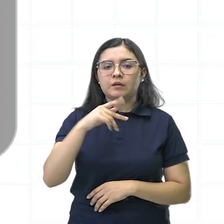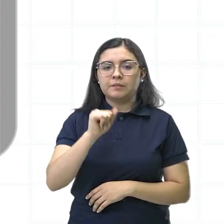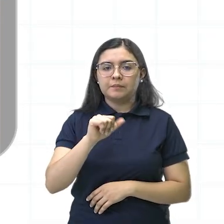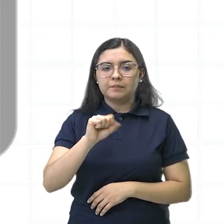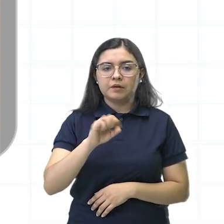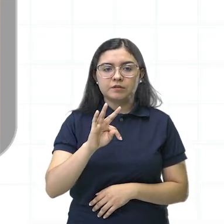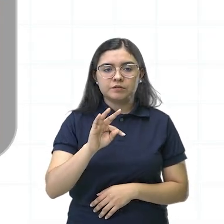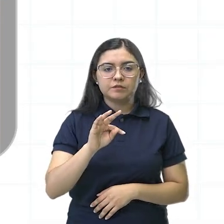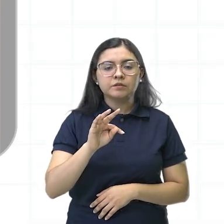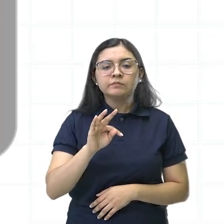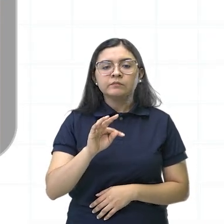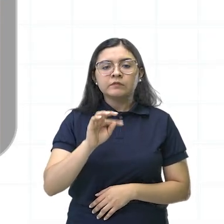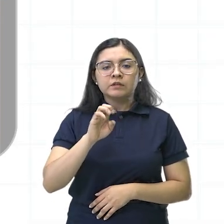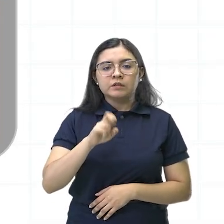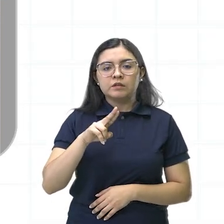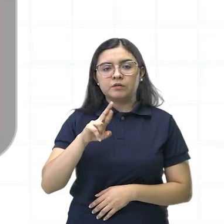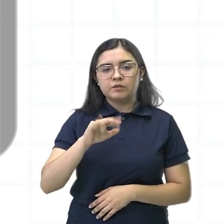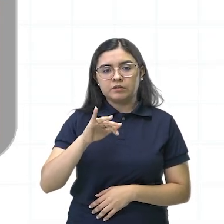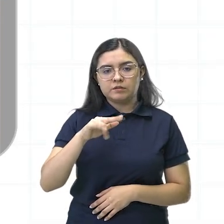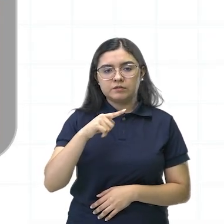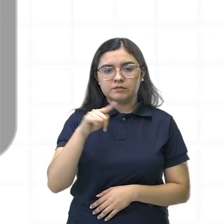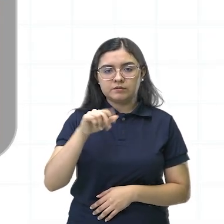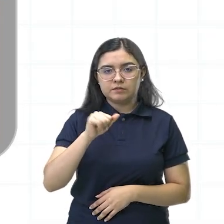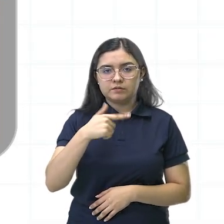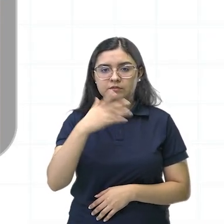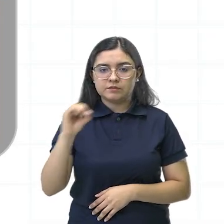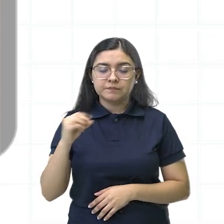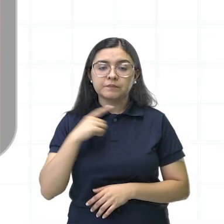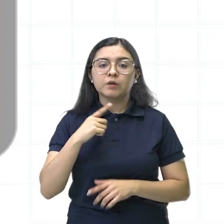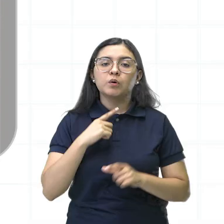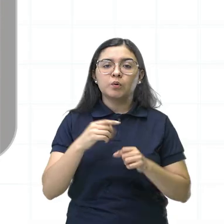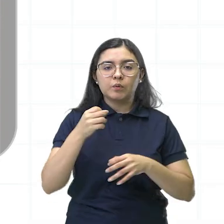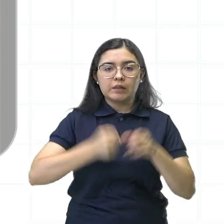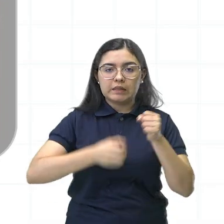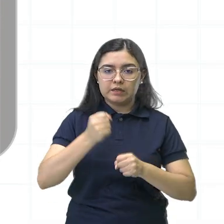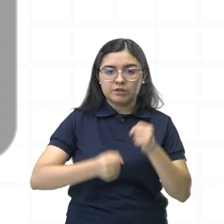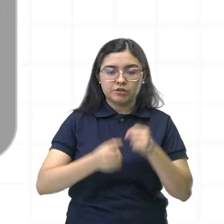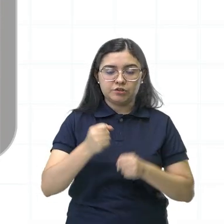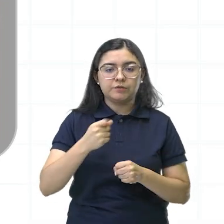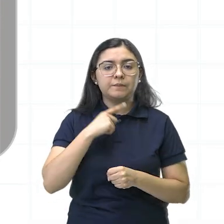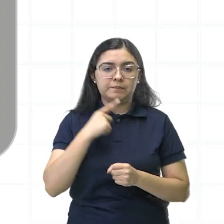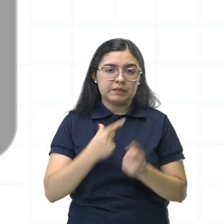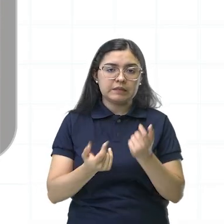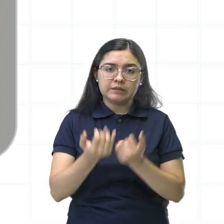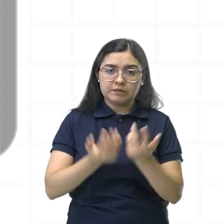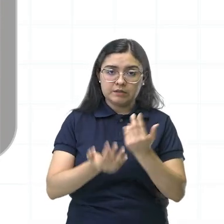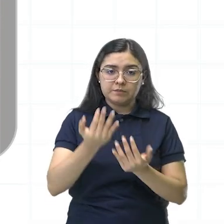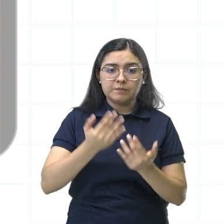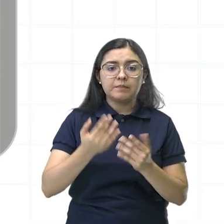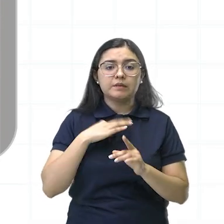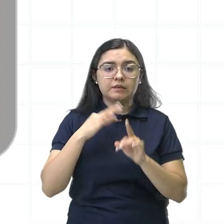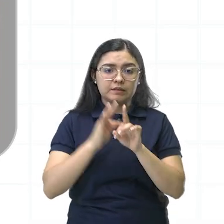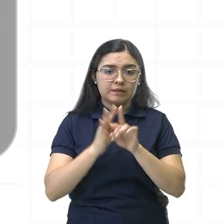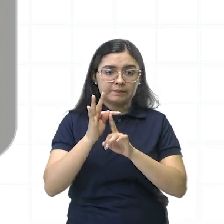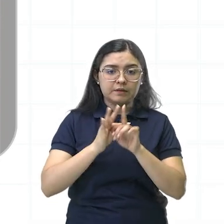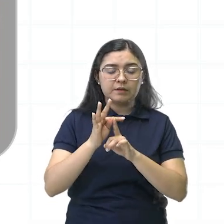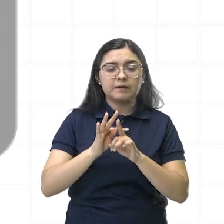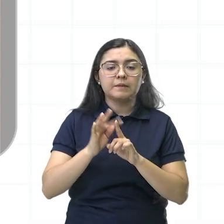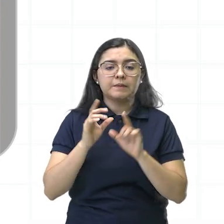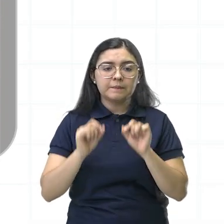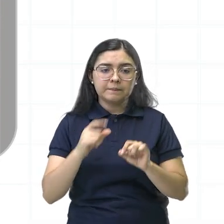ser opcional. Tá? O leite ele vai ser aquecido a uma determinada temperatura para matar